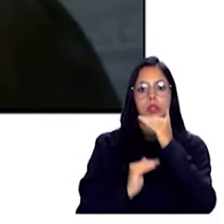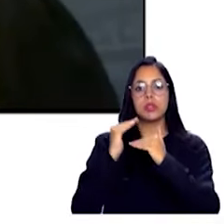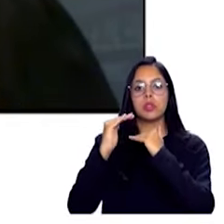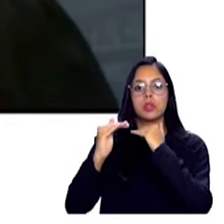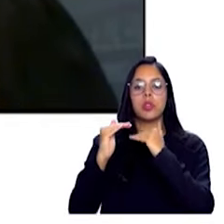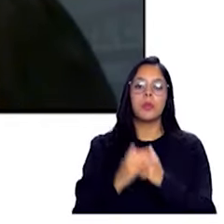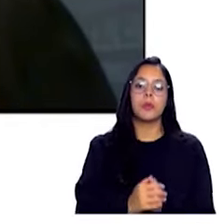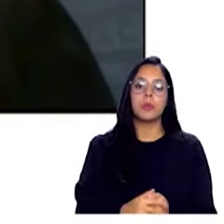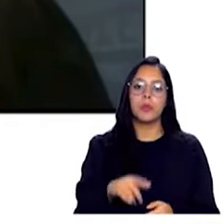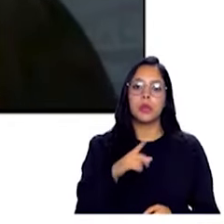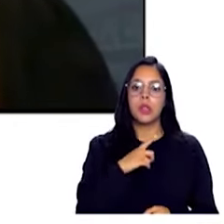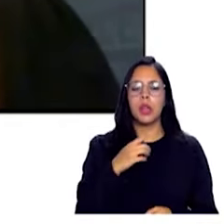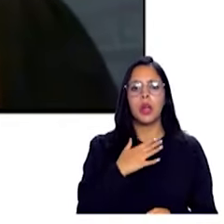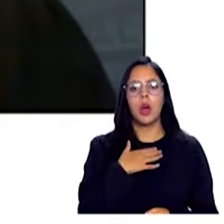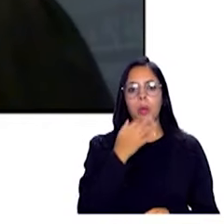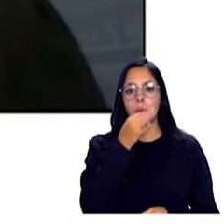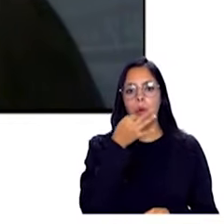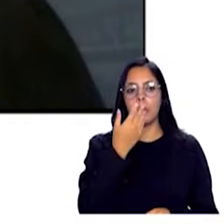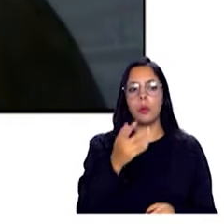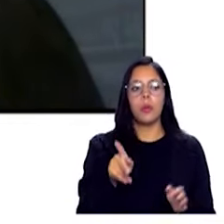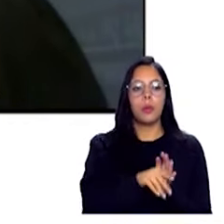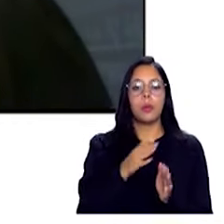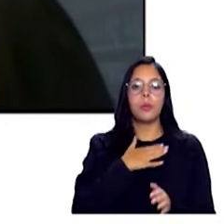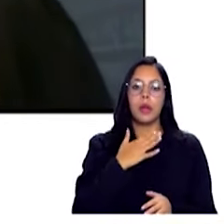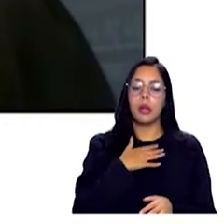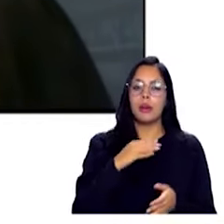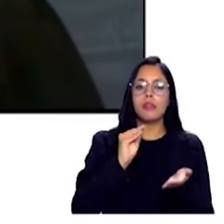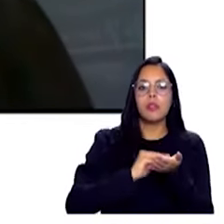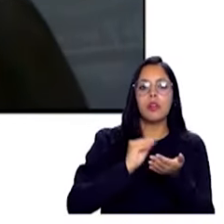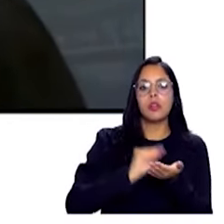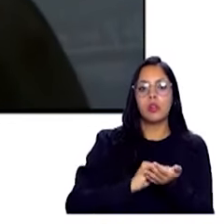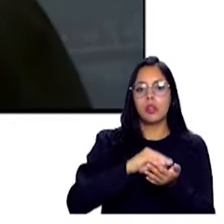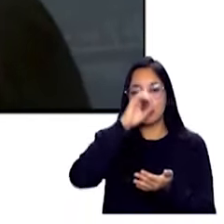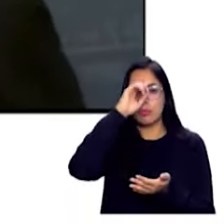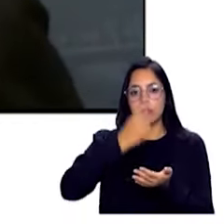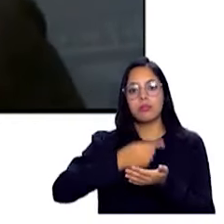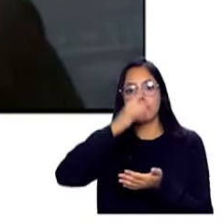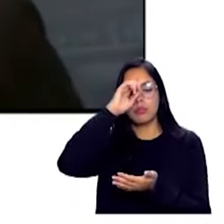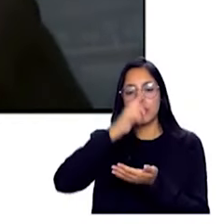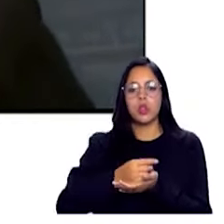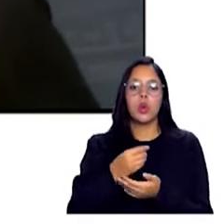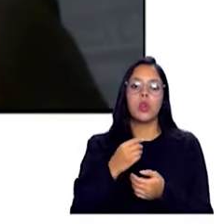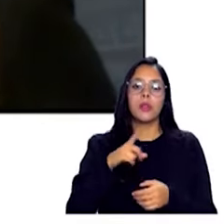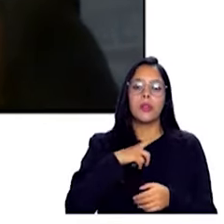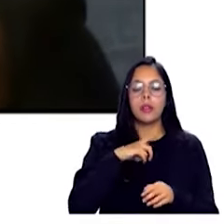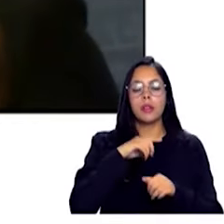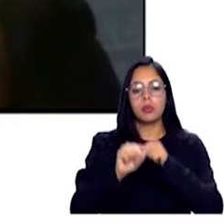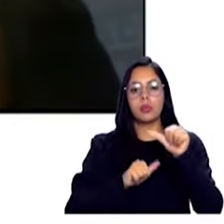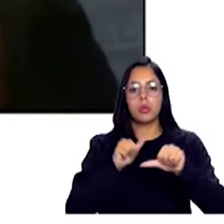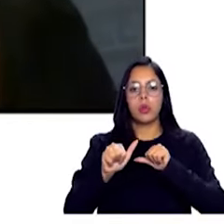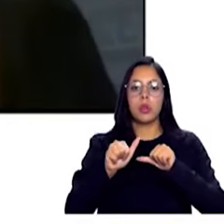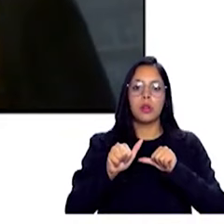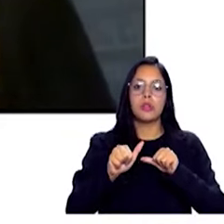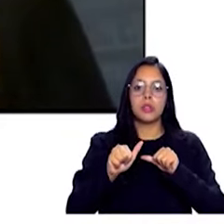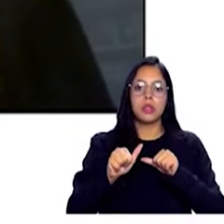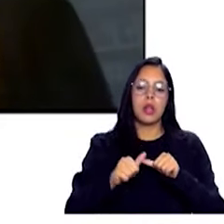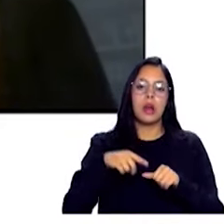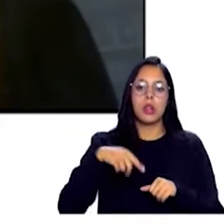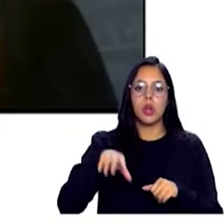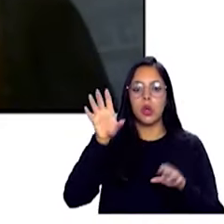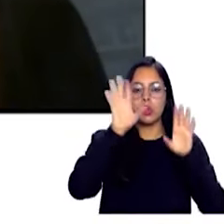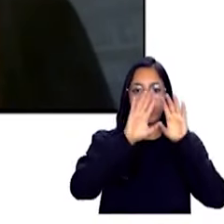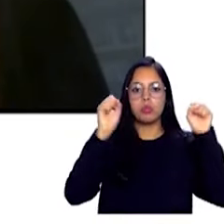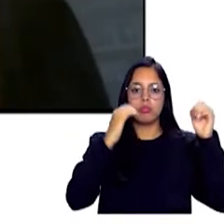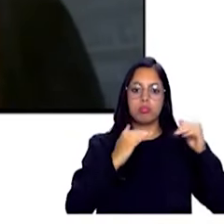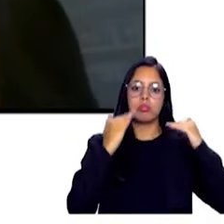estado Na minha opinião ausente das decisões em que aá mudança de orientação nos nossos tribunais superiores né e vejam que na